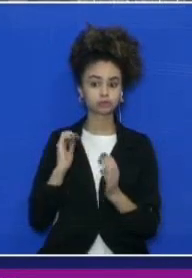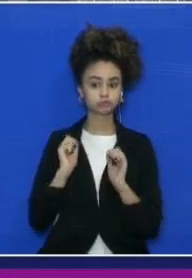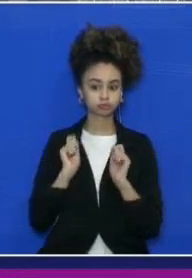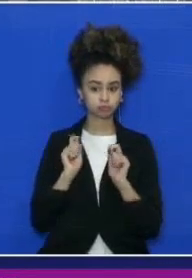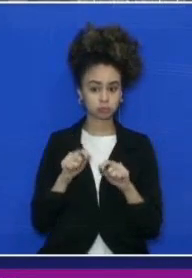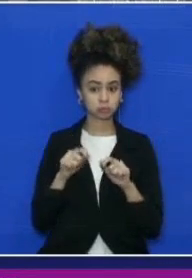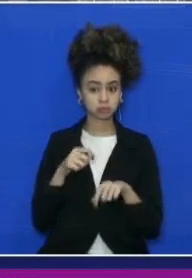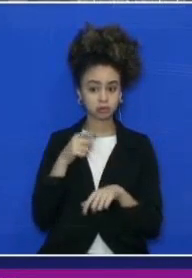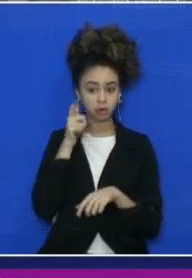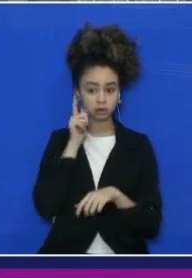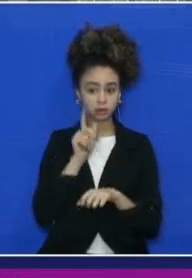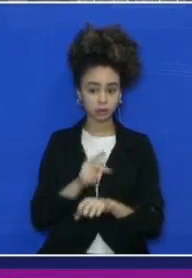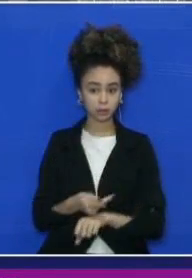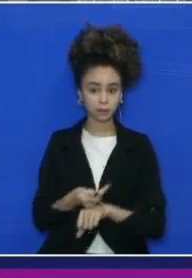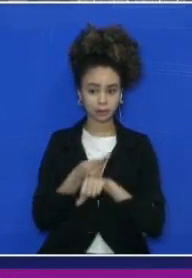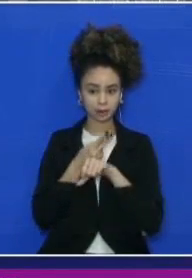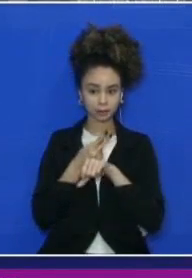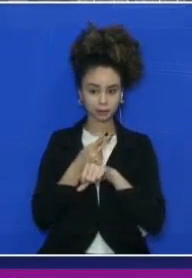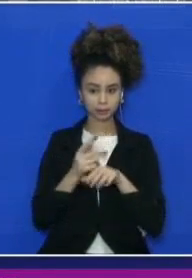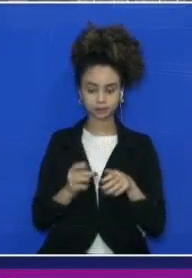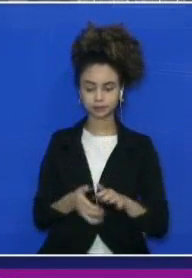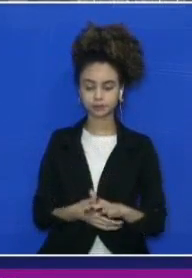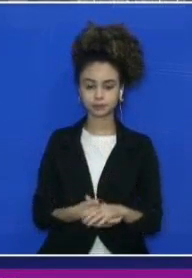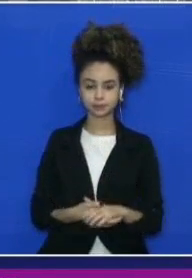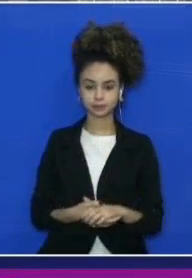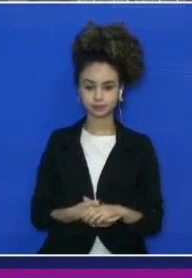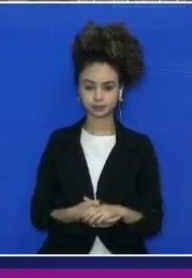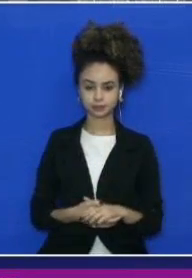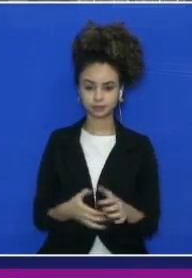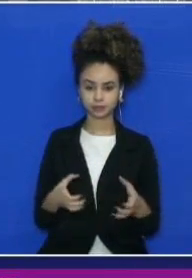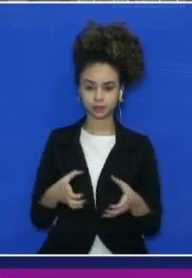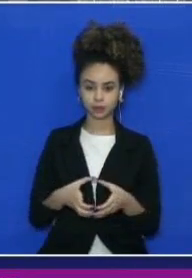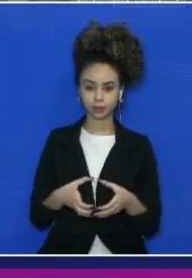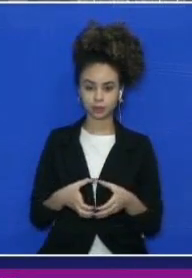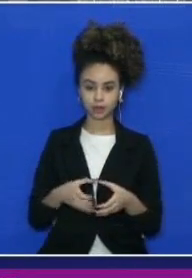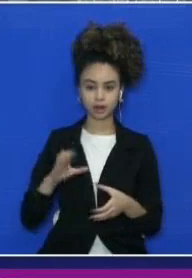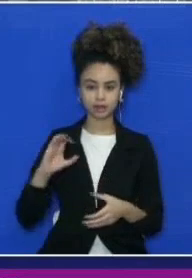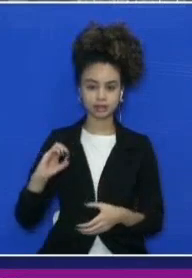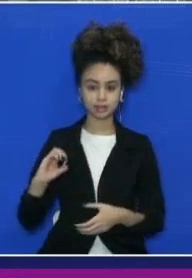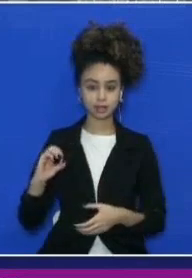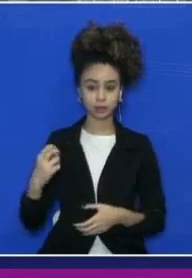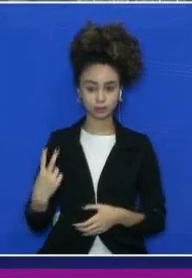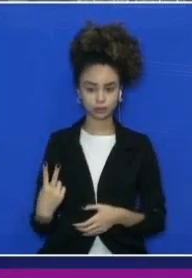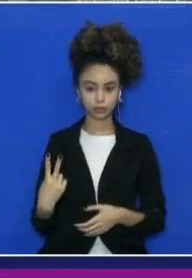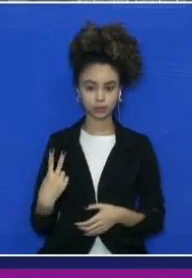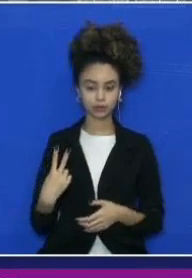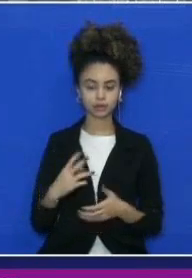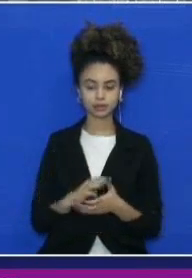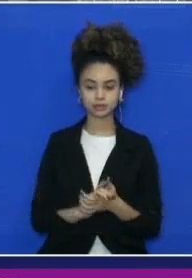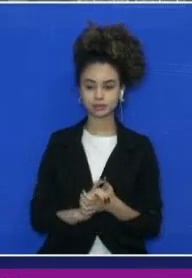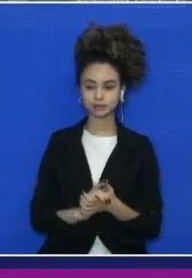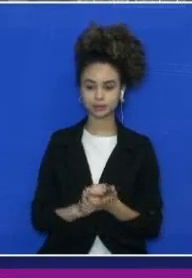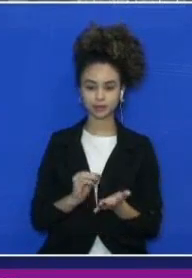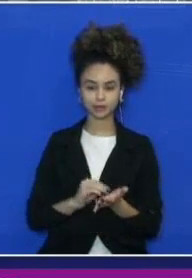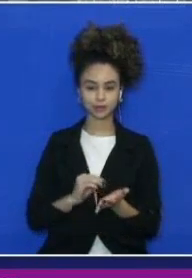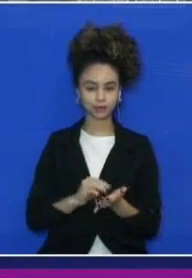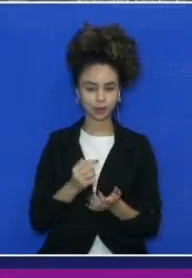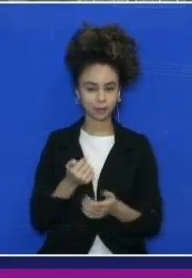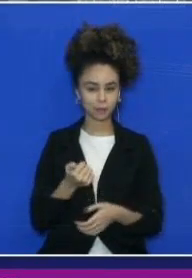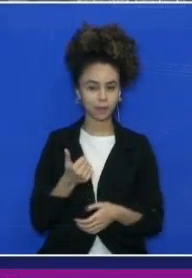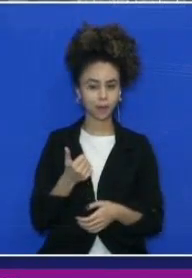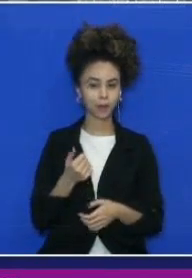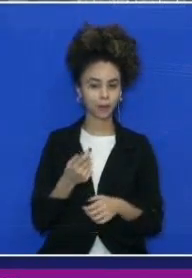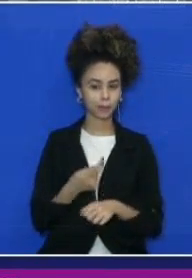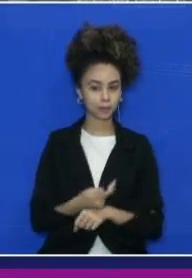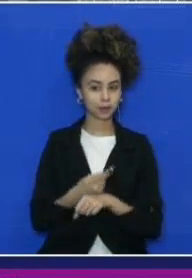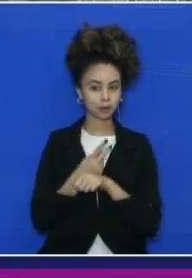Fácil. Vem chegando mais uma bola sorteada 02, número 02. Falta muito pouco, quem sabe hoje esse prêmio